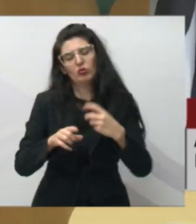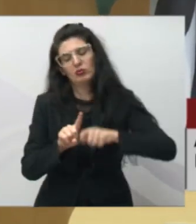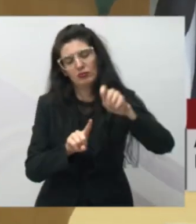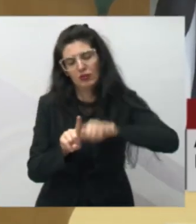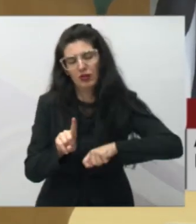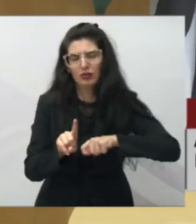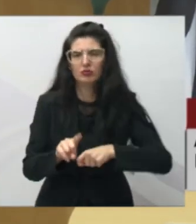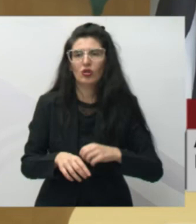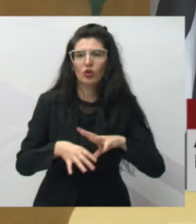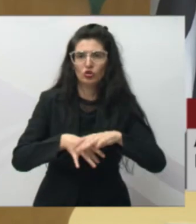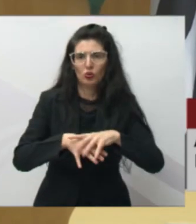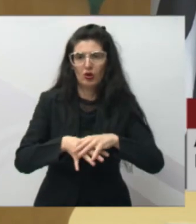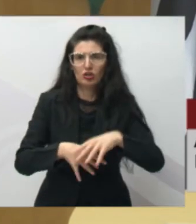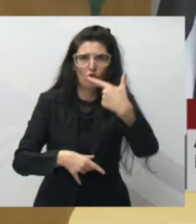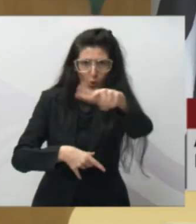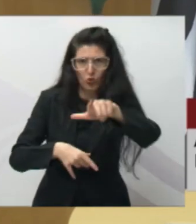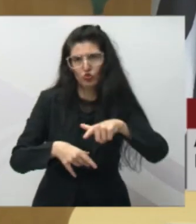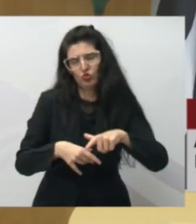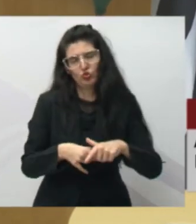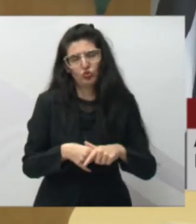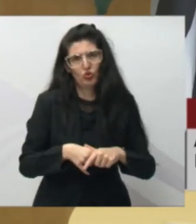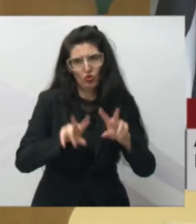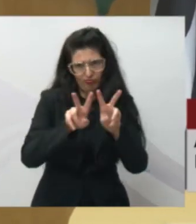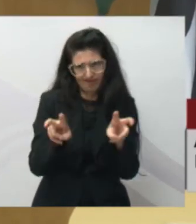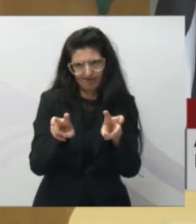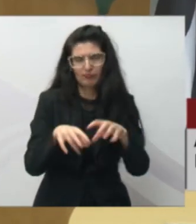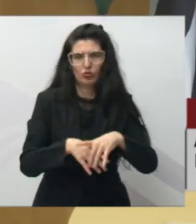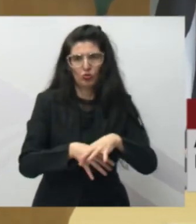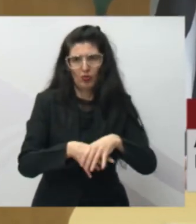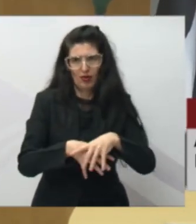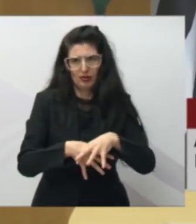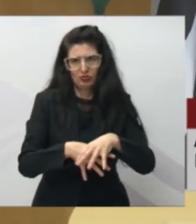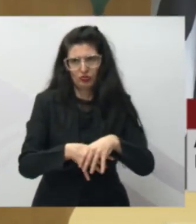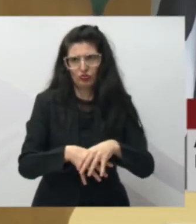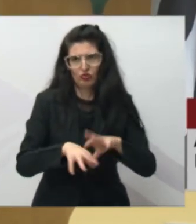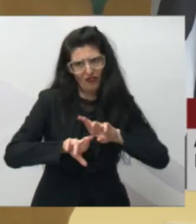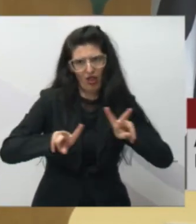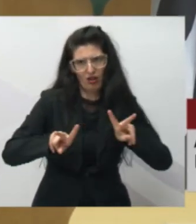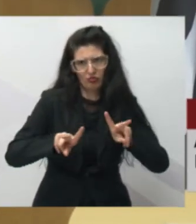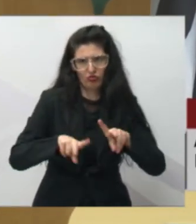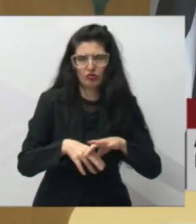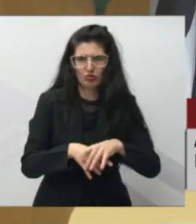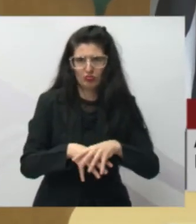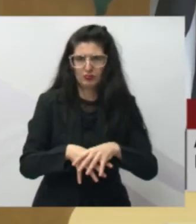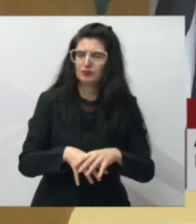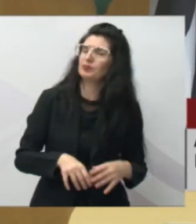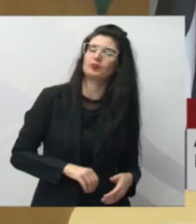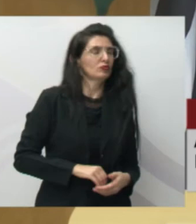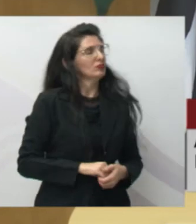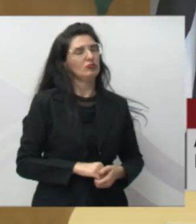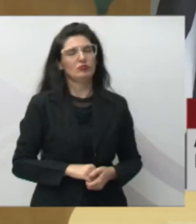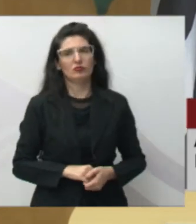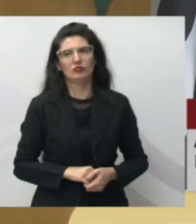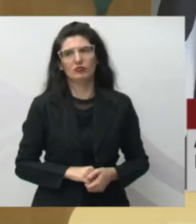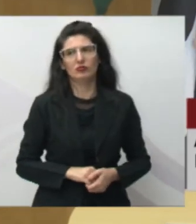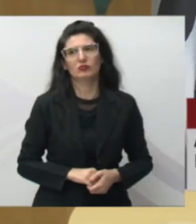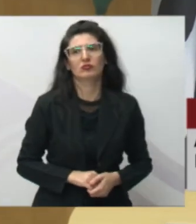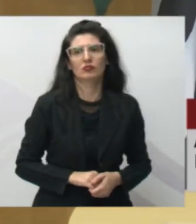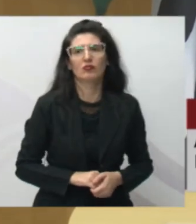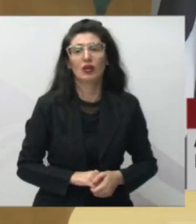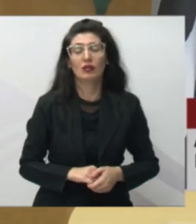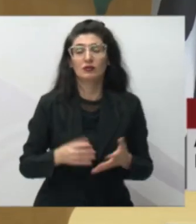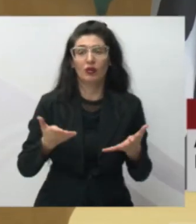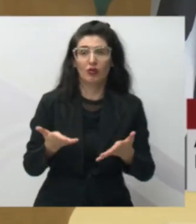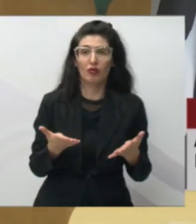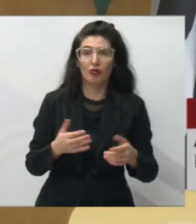doenças. O isolamento, as medidas tomadas, elas foram um sucesso. A gente conseguiu achatar essa curva, a gente deve ter um